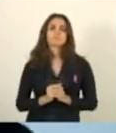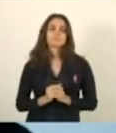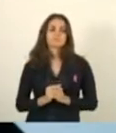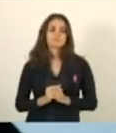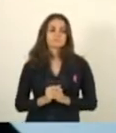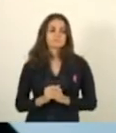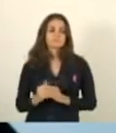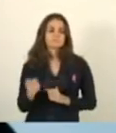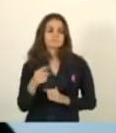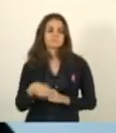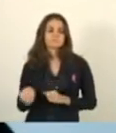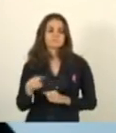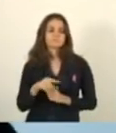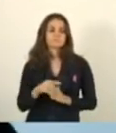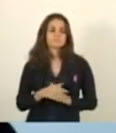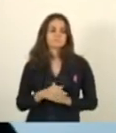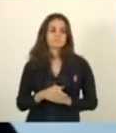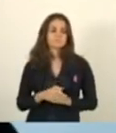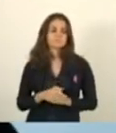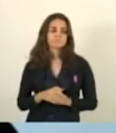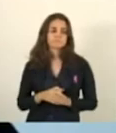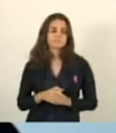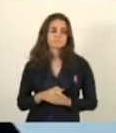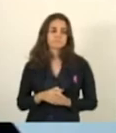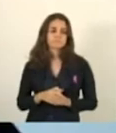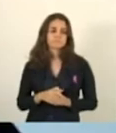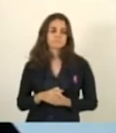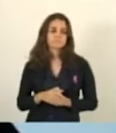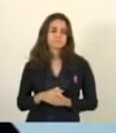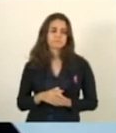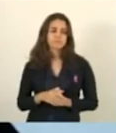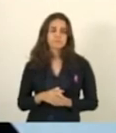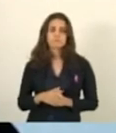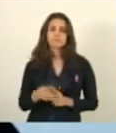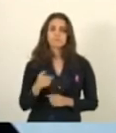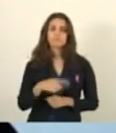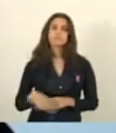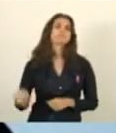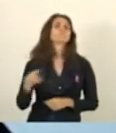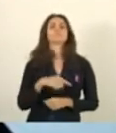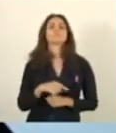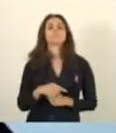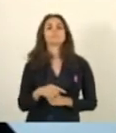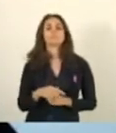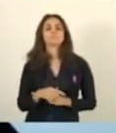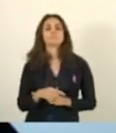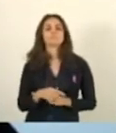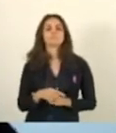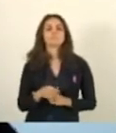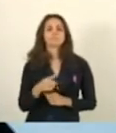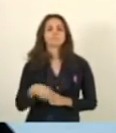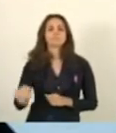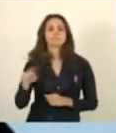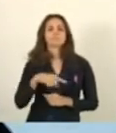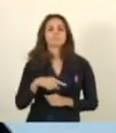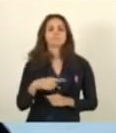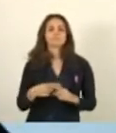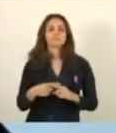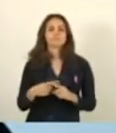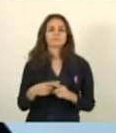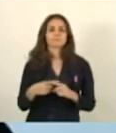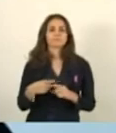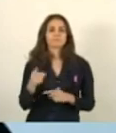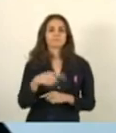da que foi feito na Leitão da Silva, da galeria da Avenida América. Nós sempre chamamos aquilo de valão do Jardim